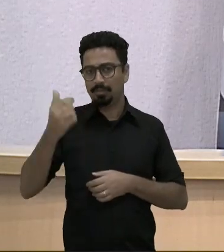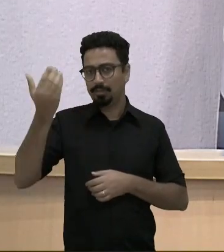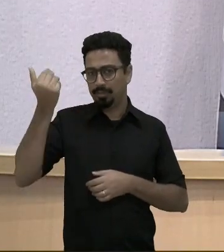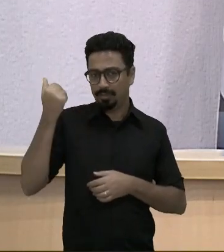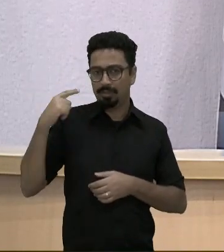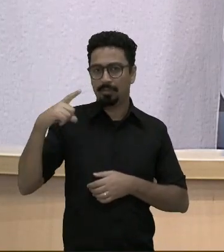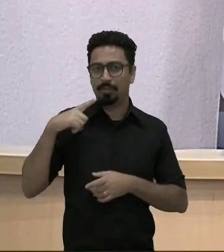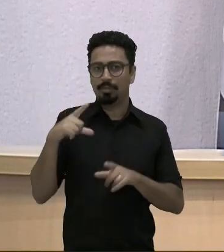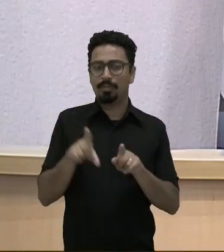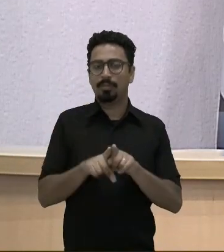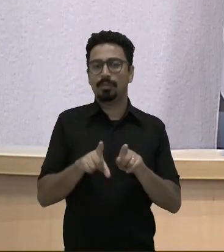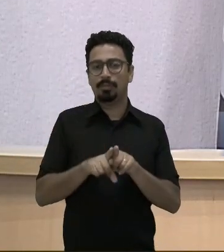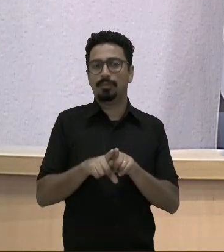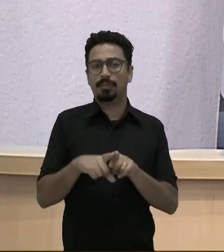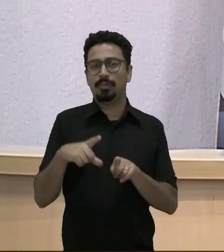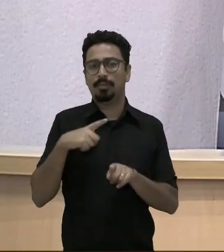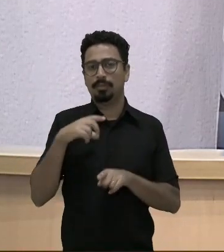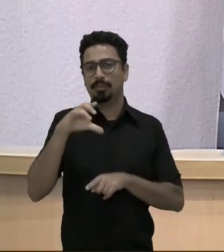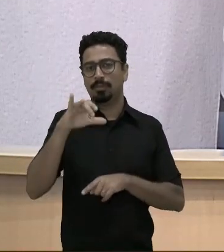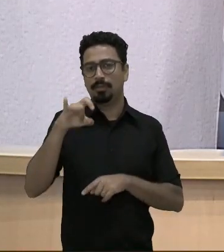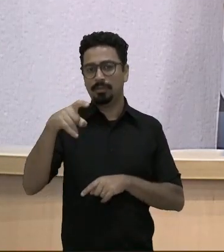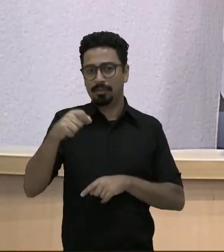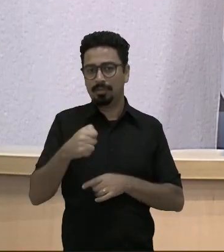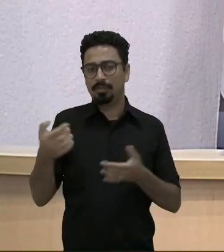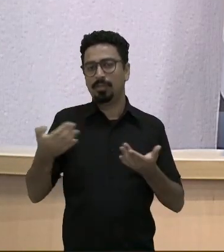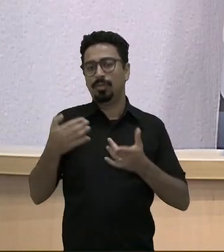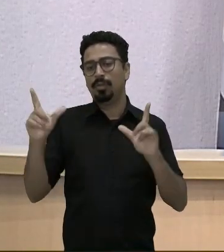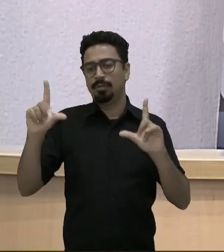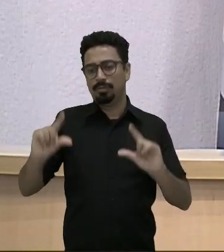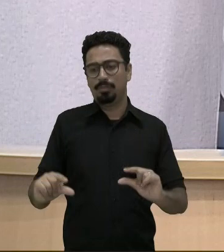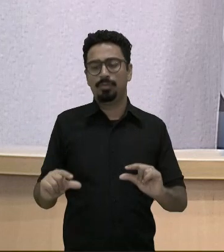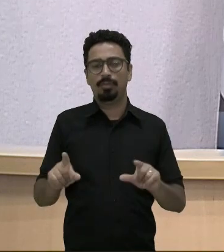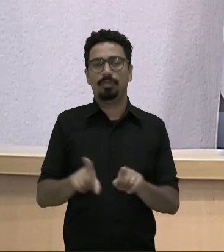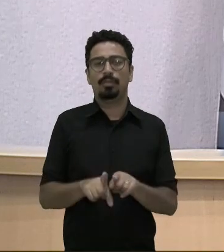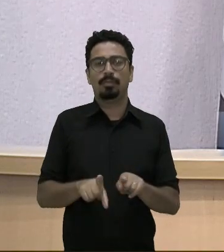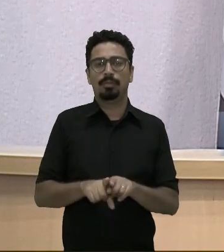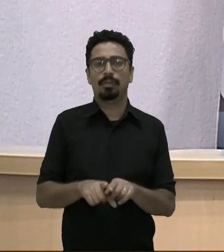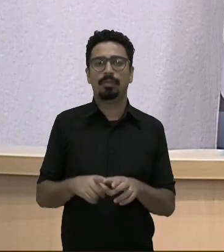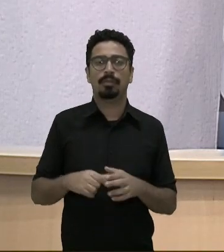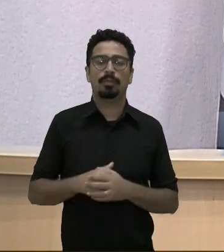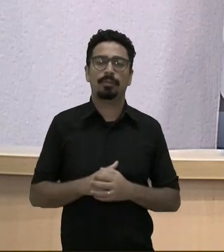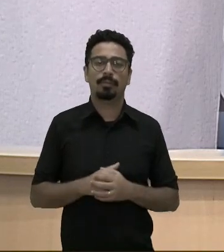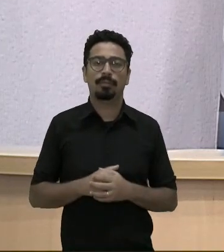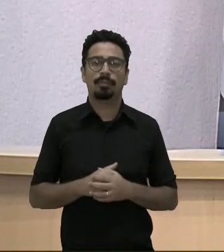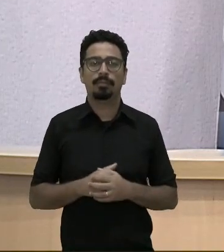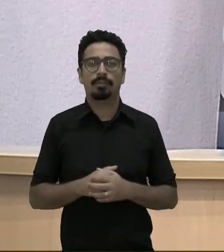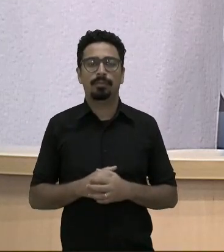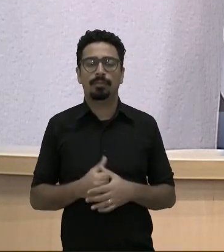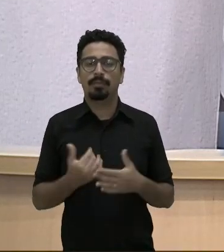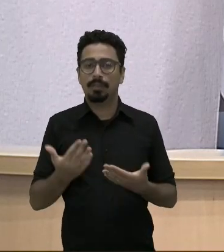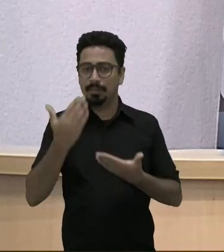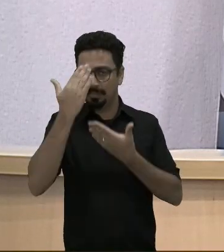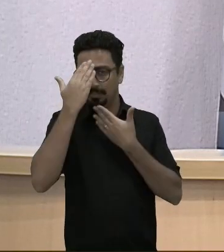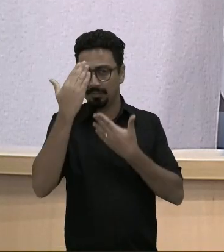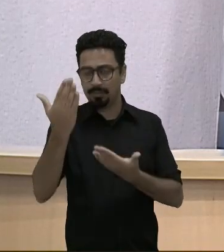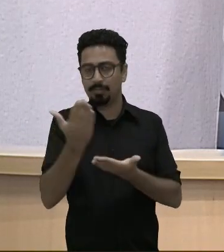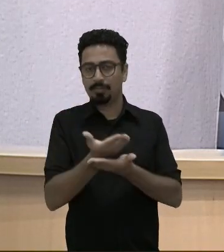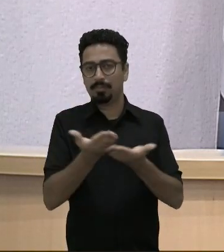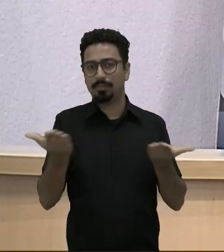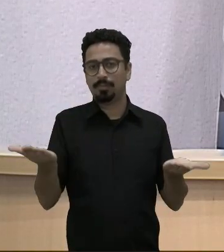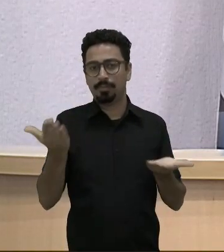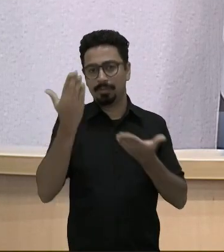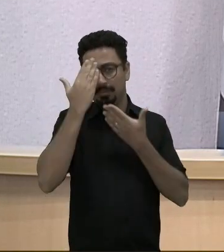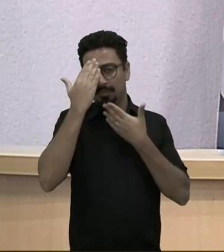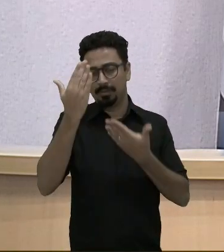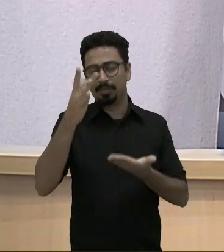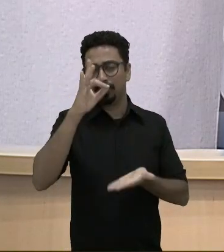existia muito lugar que tinha o caixa. São poucos lugares que agora tem o caixa, entendeu? Então, pessoal, muito obrigado. Quero agradecer você